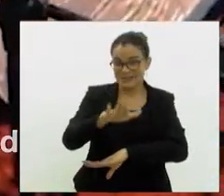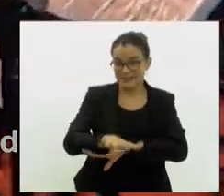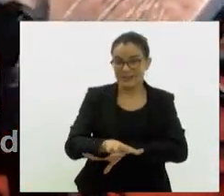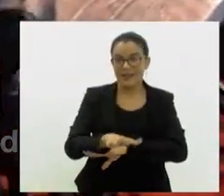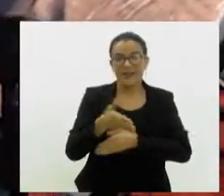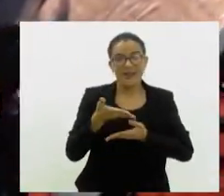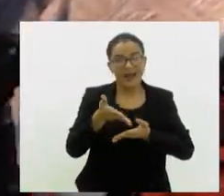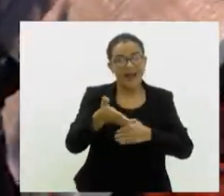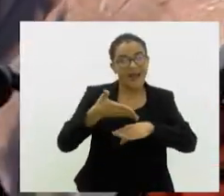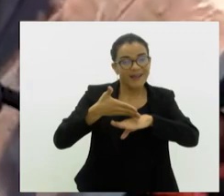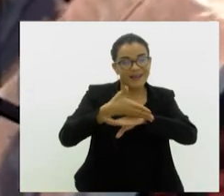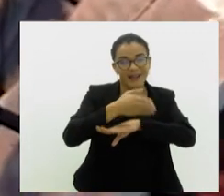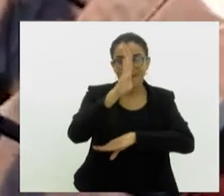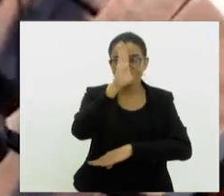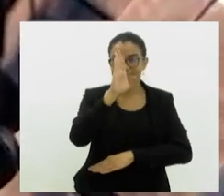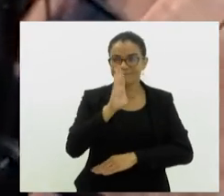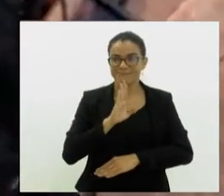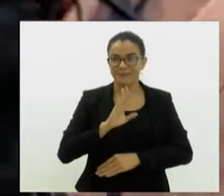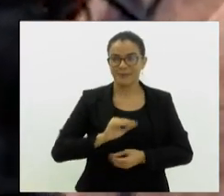entrada é gratuita.